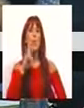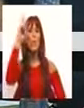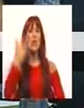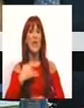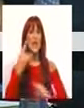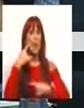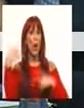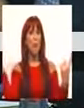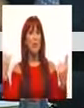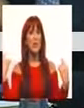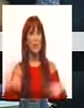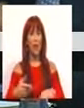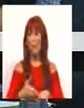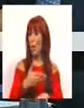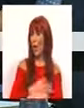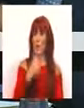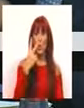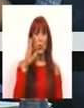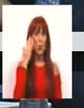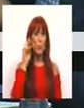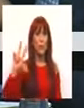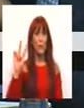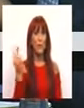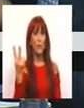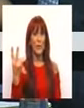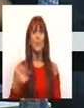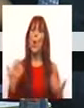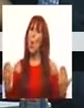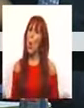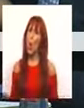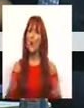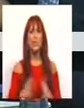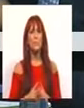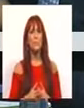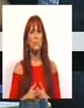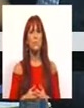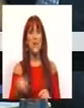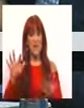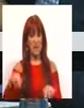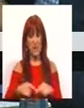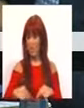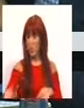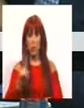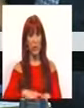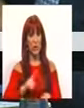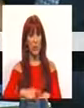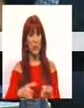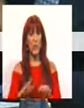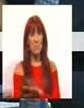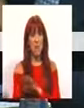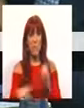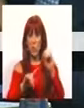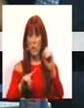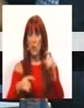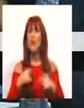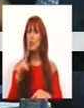dívida pública estavam a dois dígitos. Hoje, e chegou ao fim daquele período, a rondar zero e